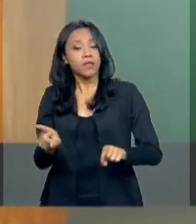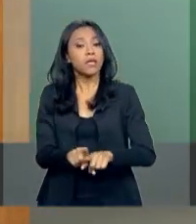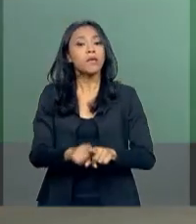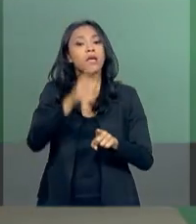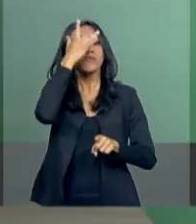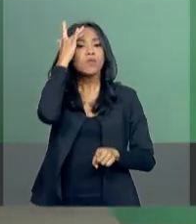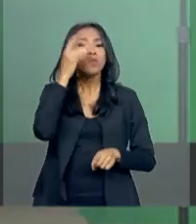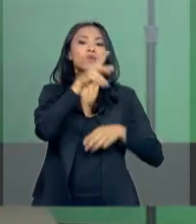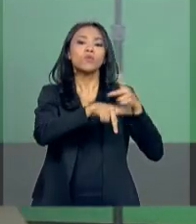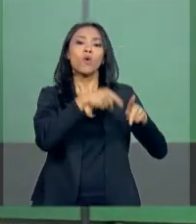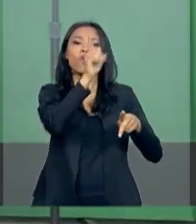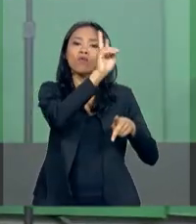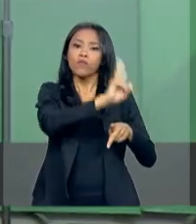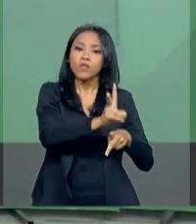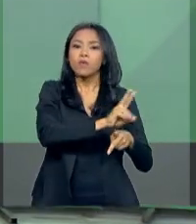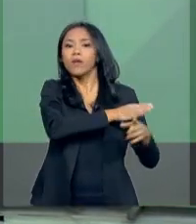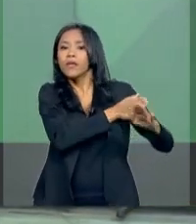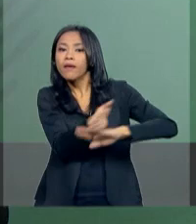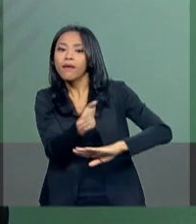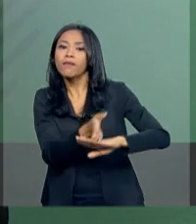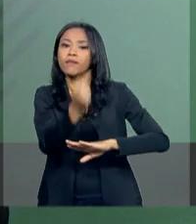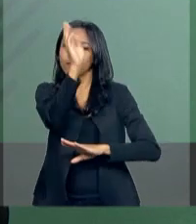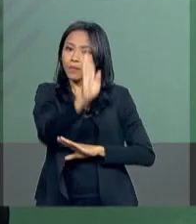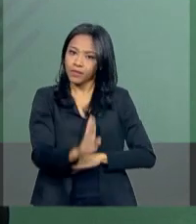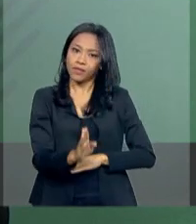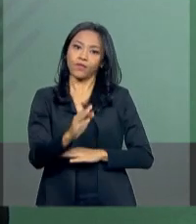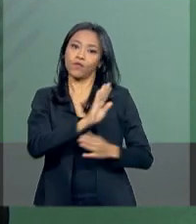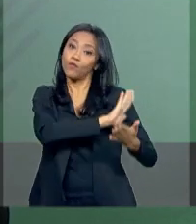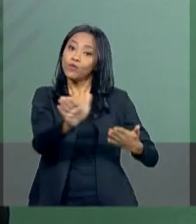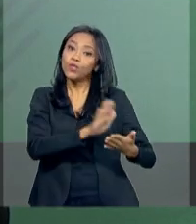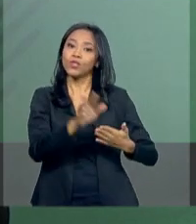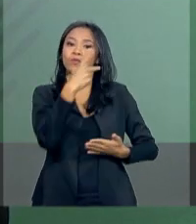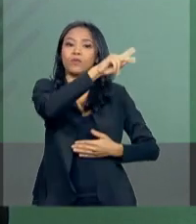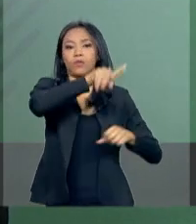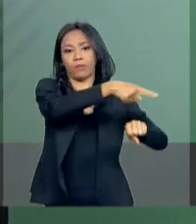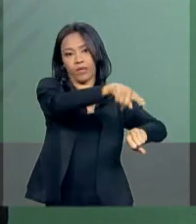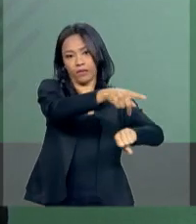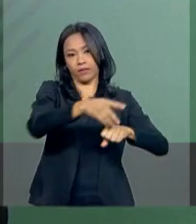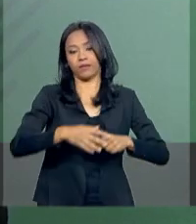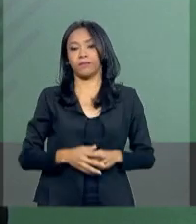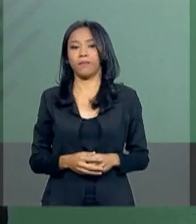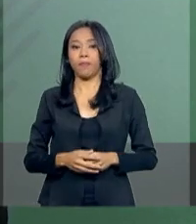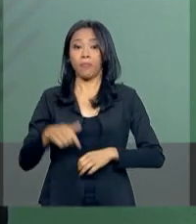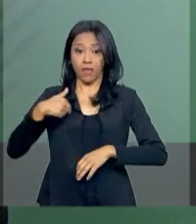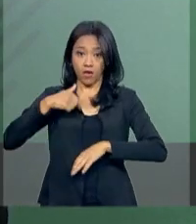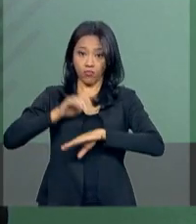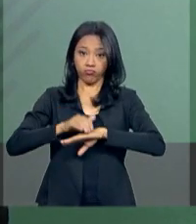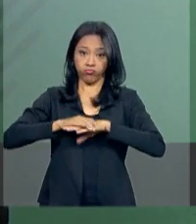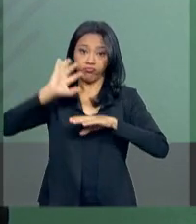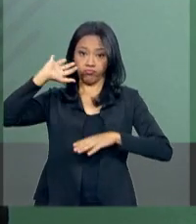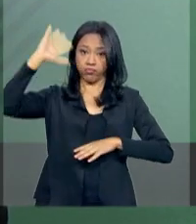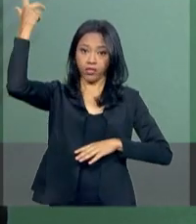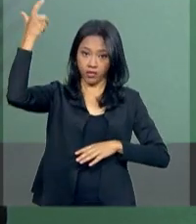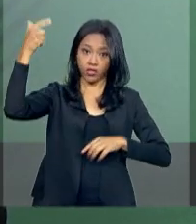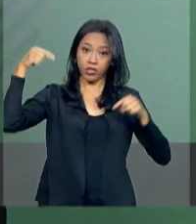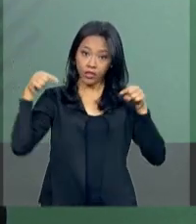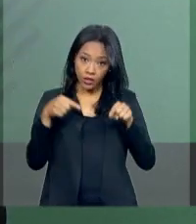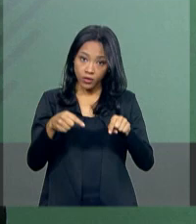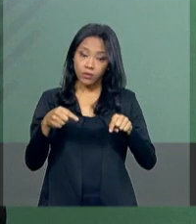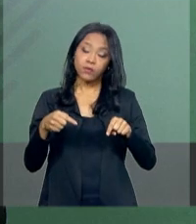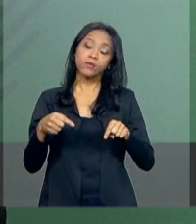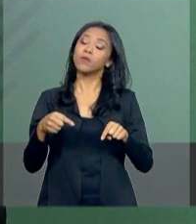entram no brasil fugindo da crise no país vizinho tomei essa decisão para